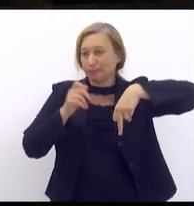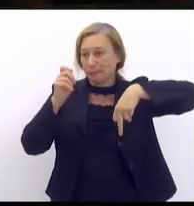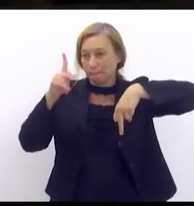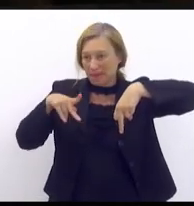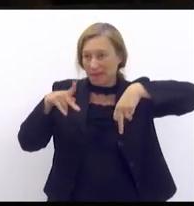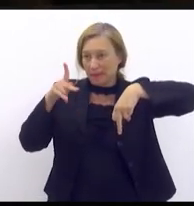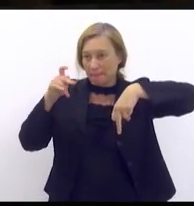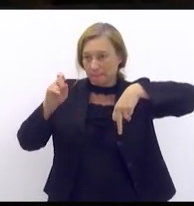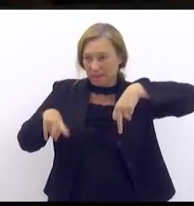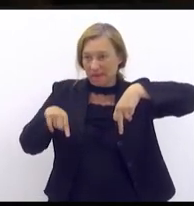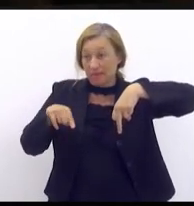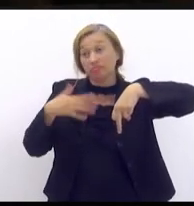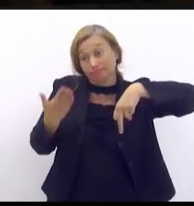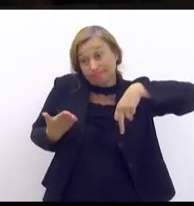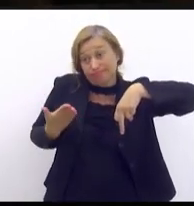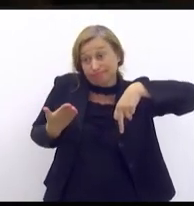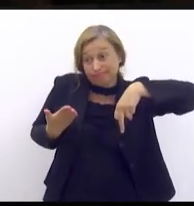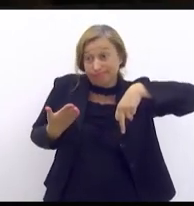né?